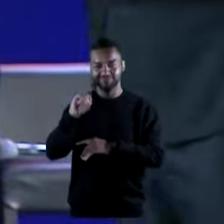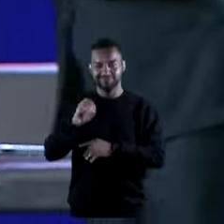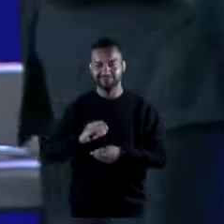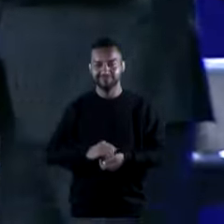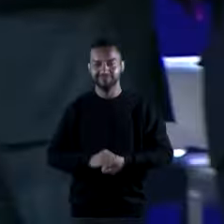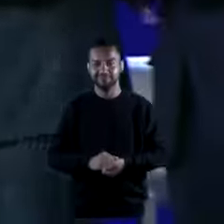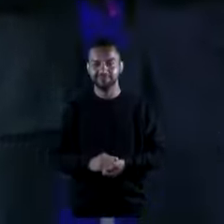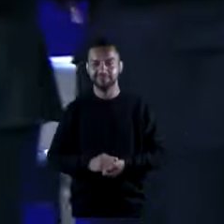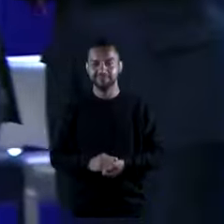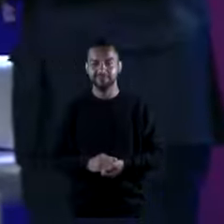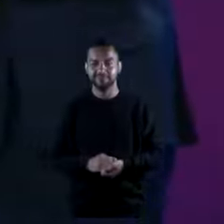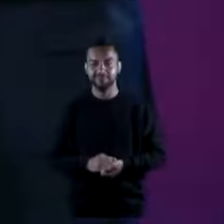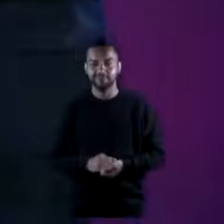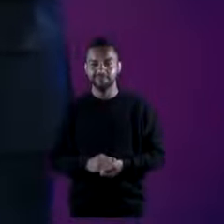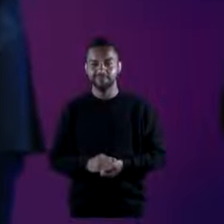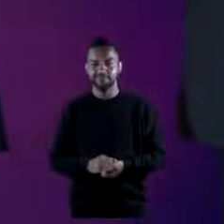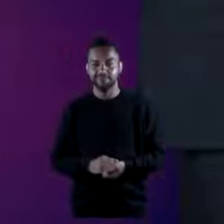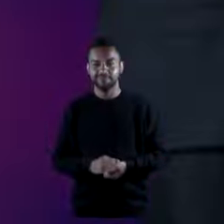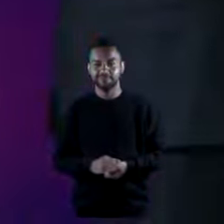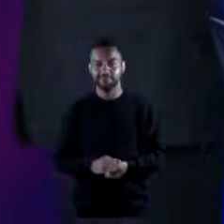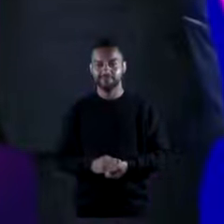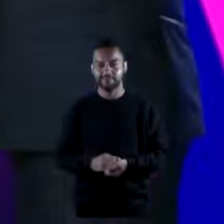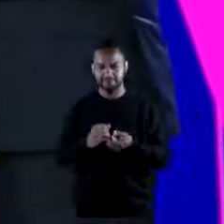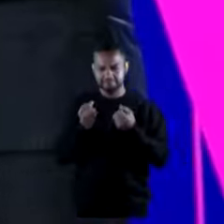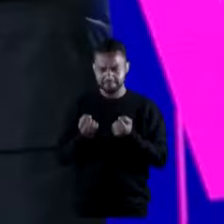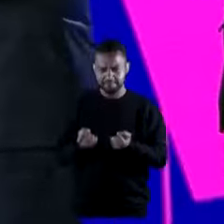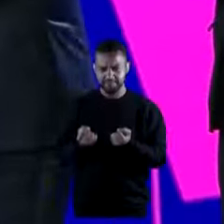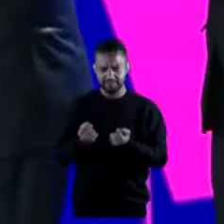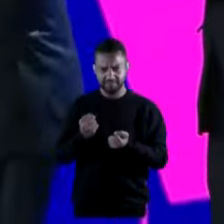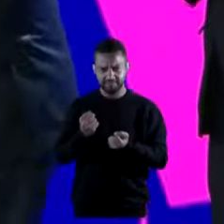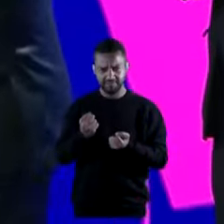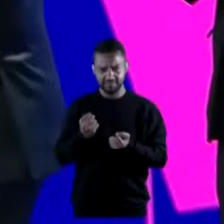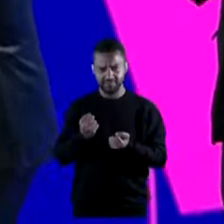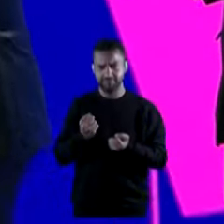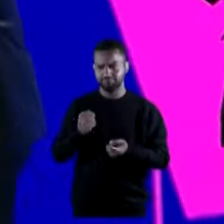Olha só! É pesada, Veloso?